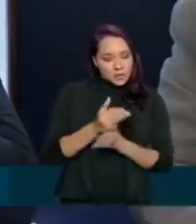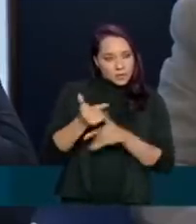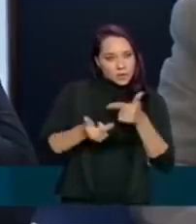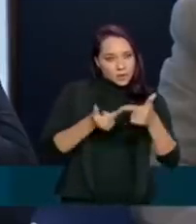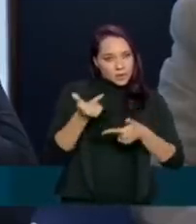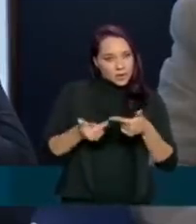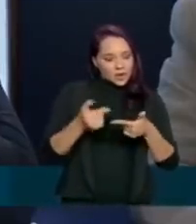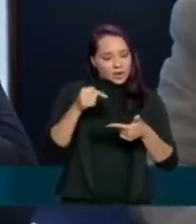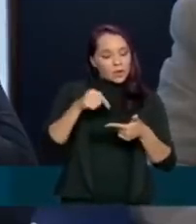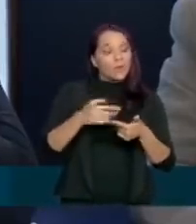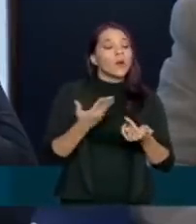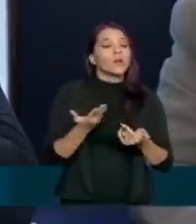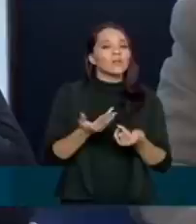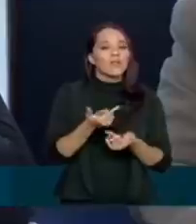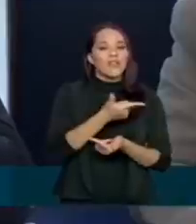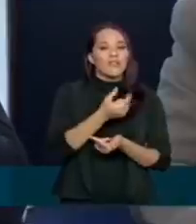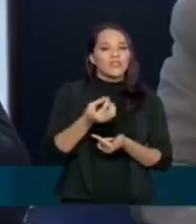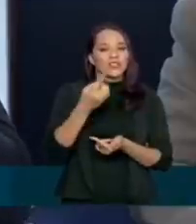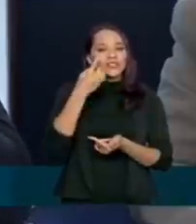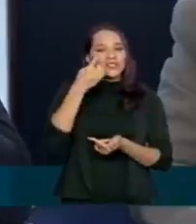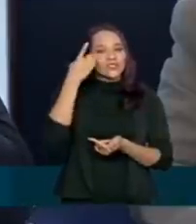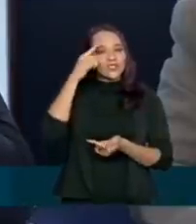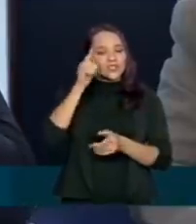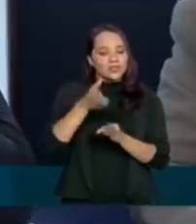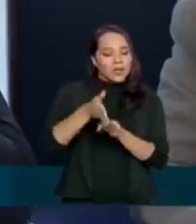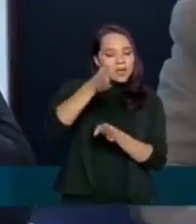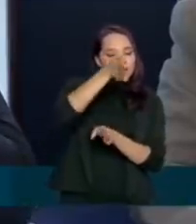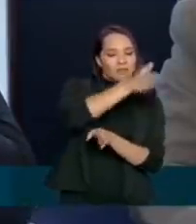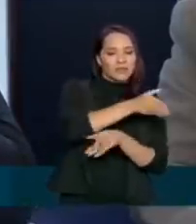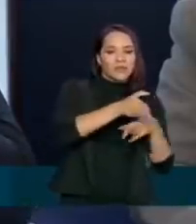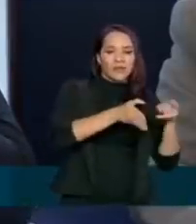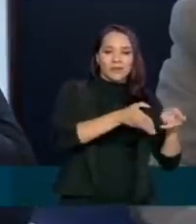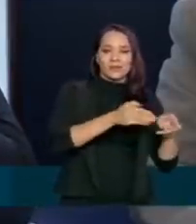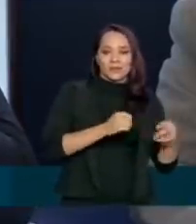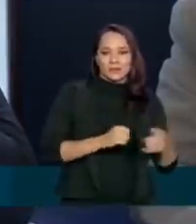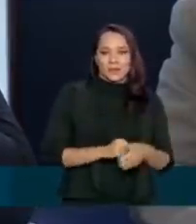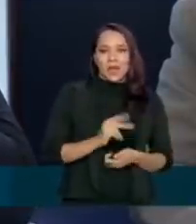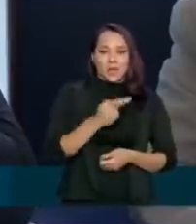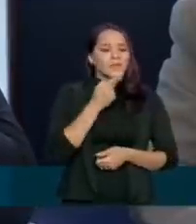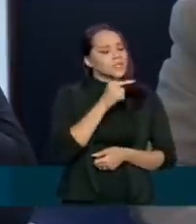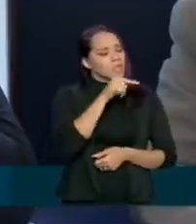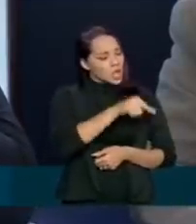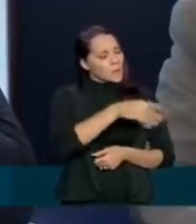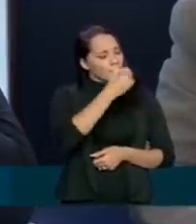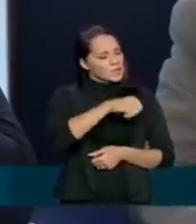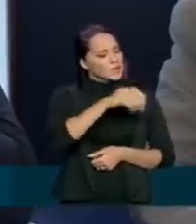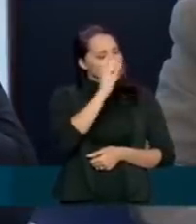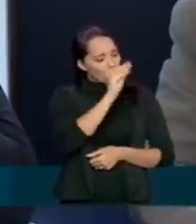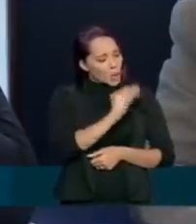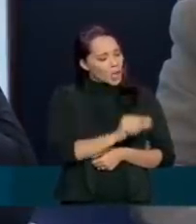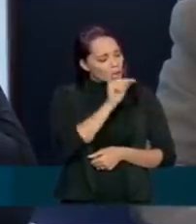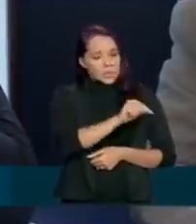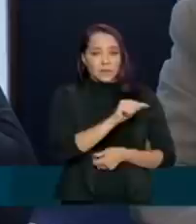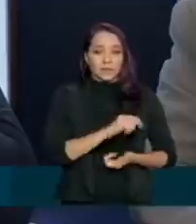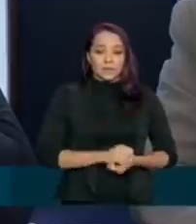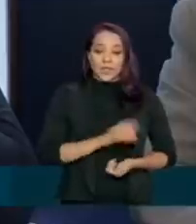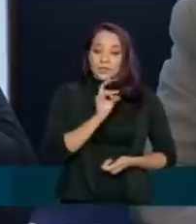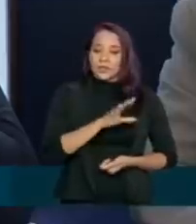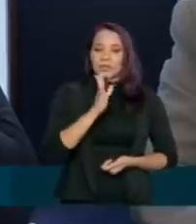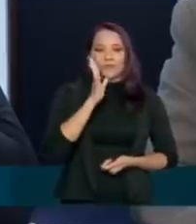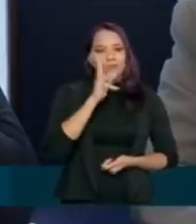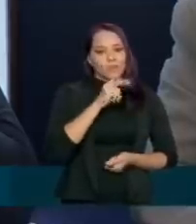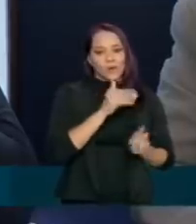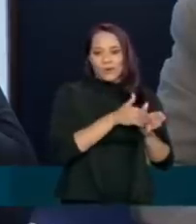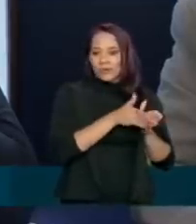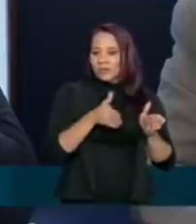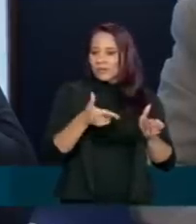há 20 dias atrás, depois da primeira reunião que eu apresentei isso para o presidente. Ele falou, é assim que tem que ser colocado. Só que demorou quase 20 dias